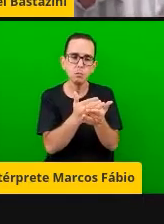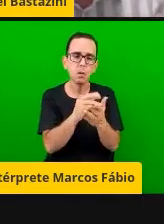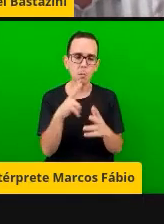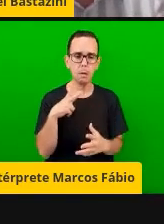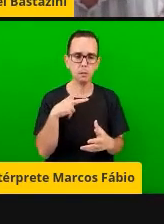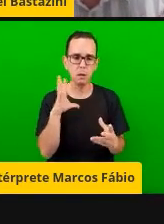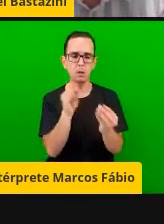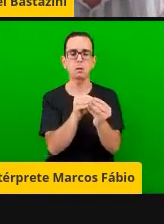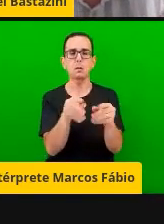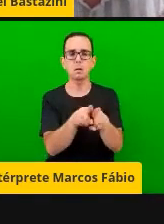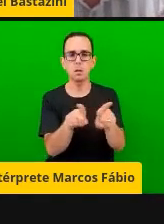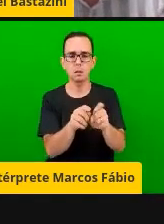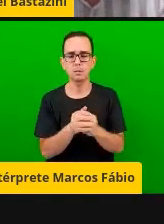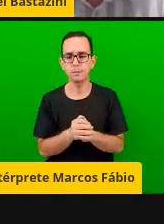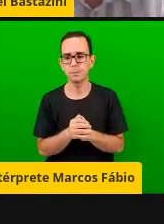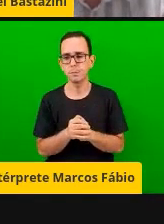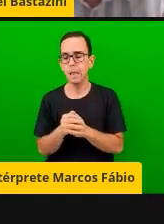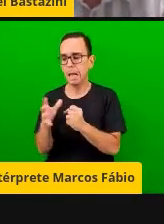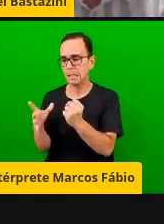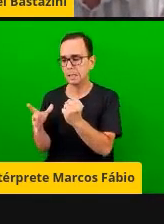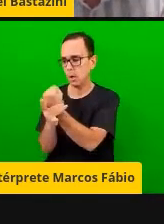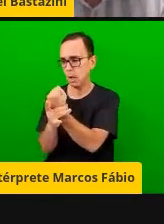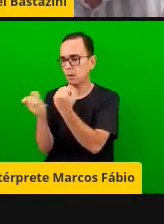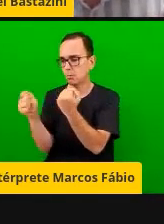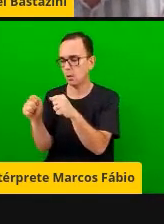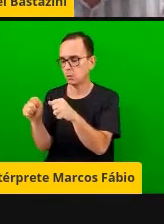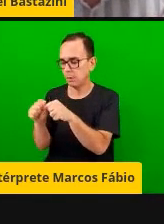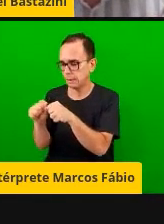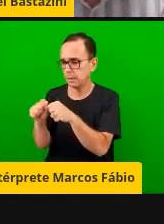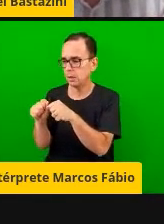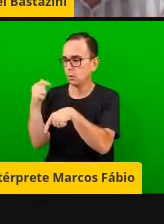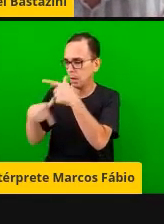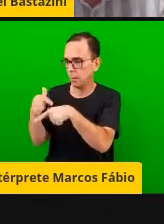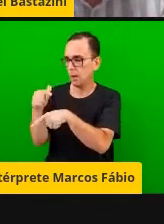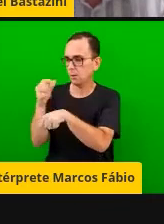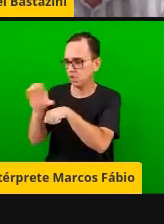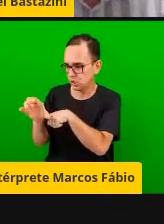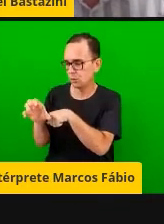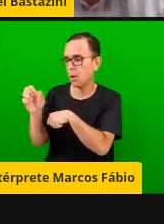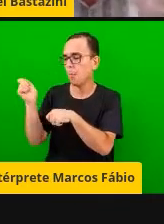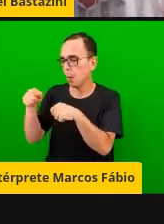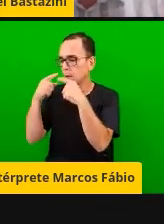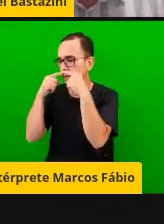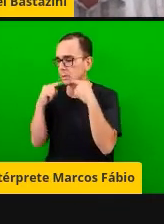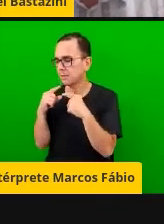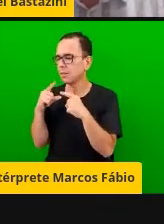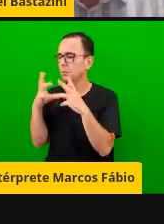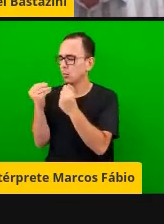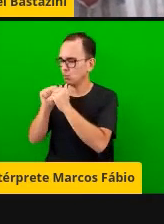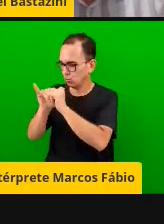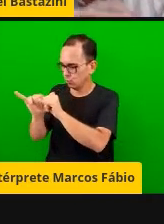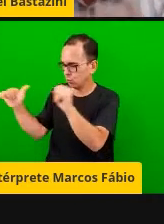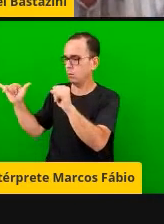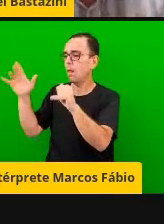diante. Assegurar que a produção científica chinesa esteja entre as mais citadas do mundo. Então, essas são